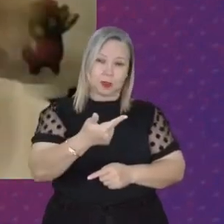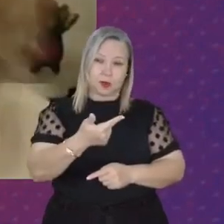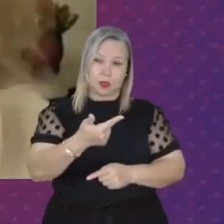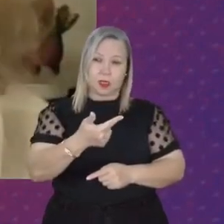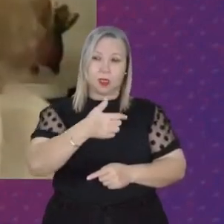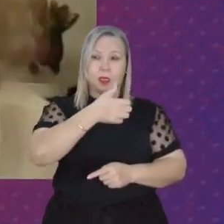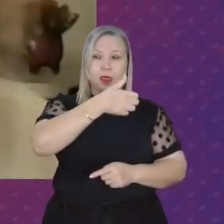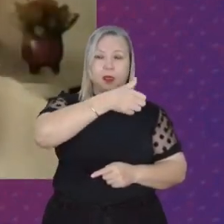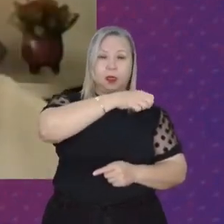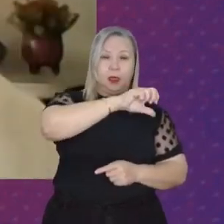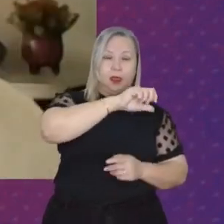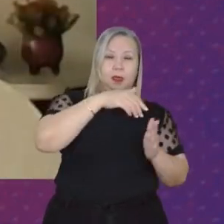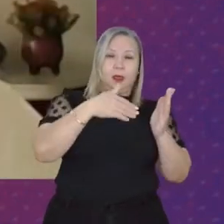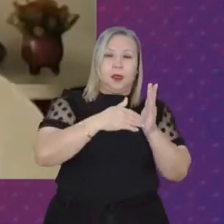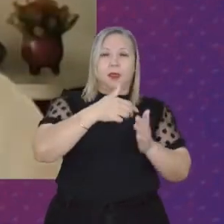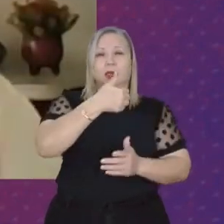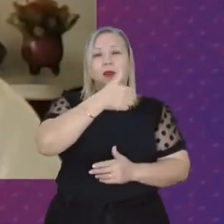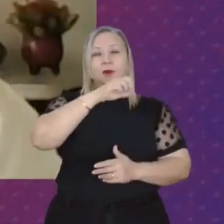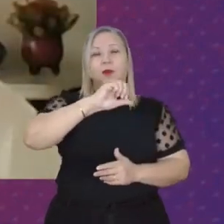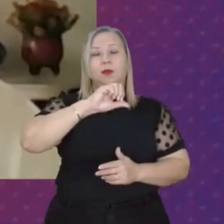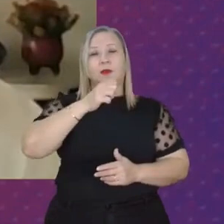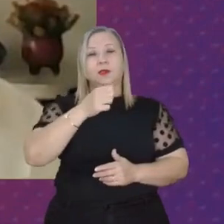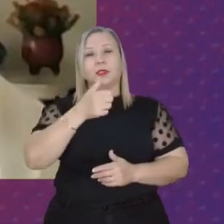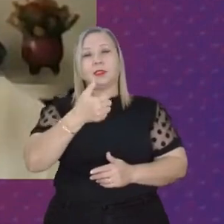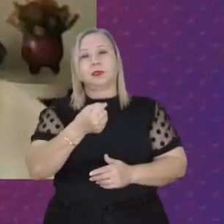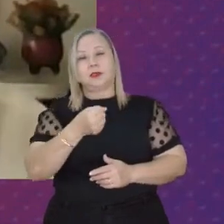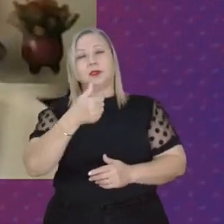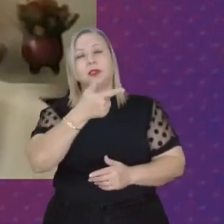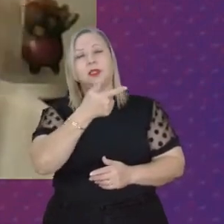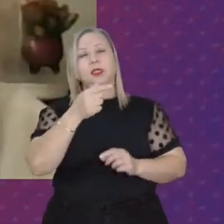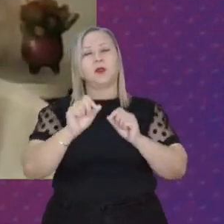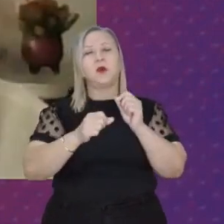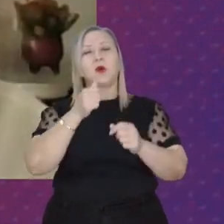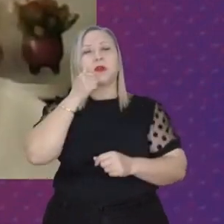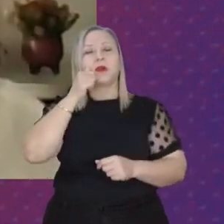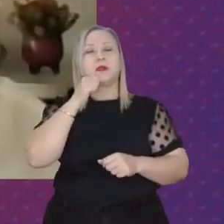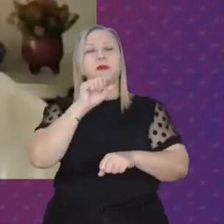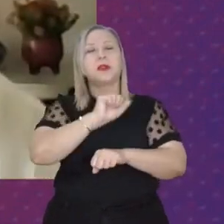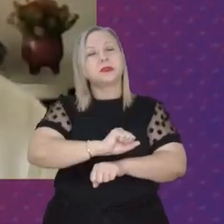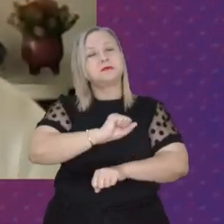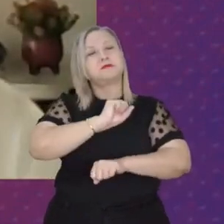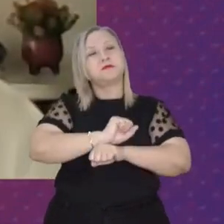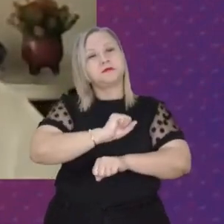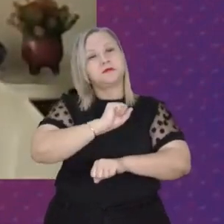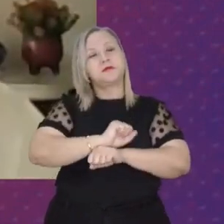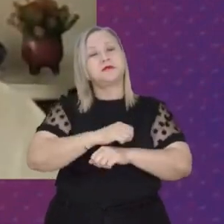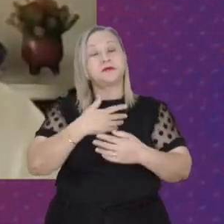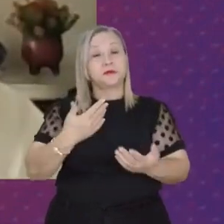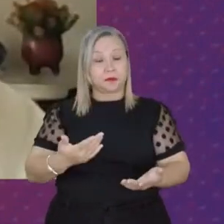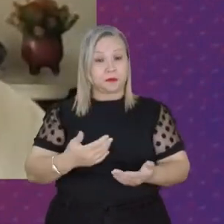e 1992, as mulheres ficaram aguardando